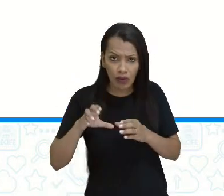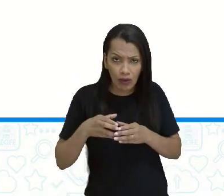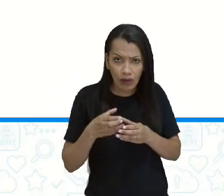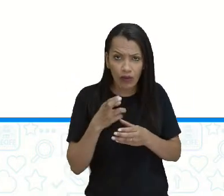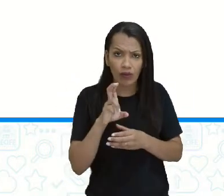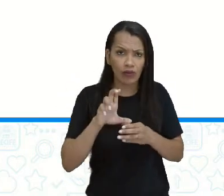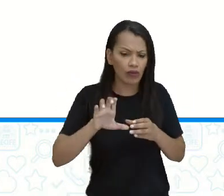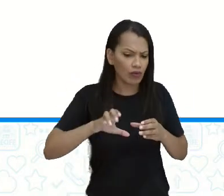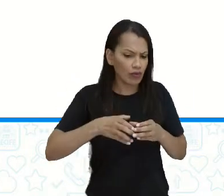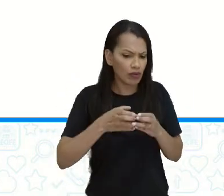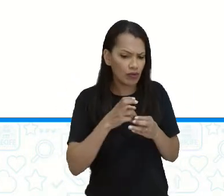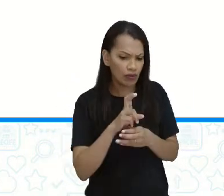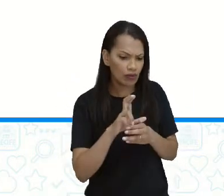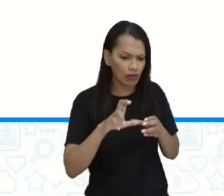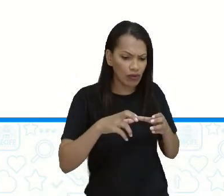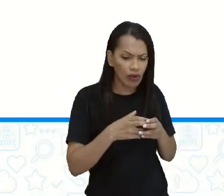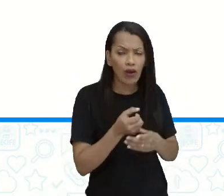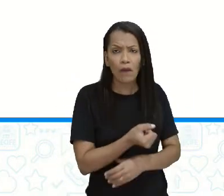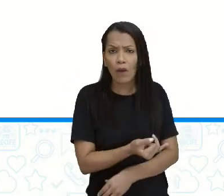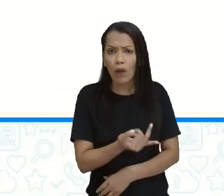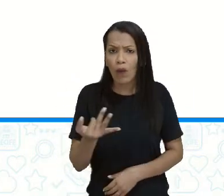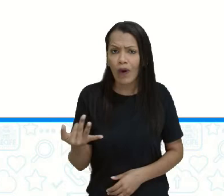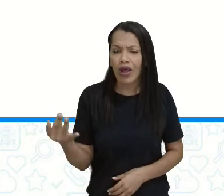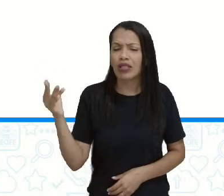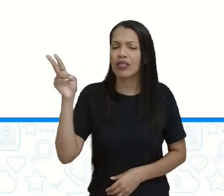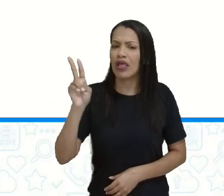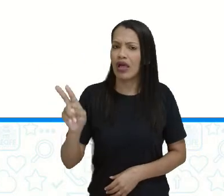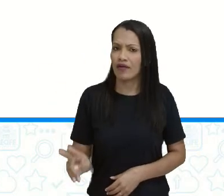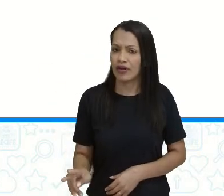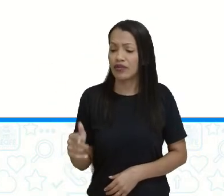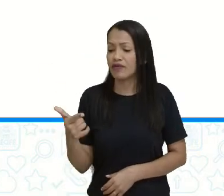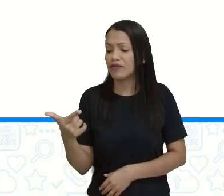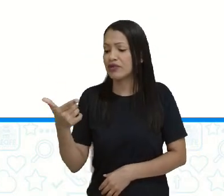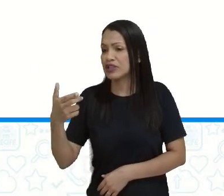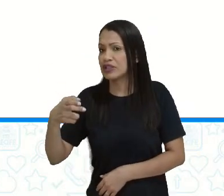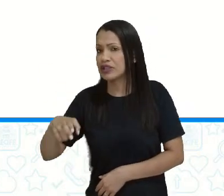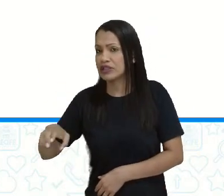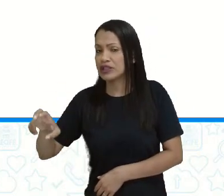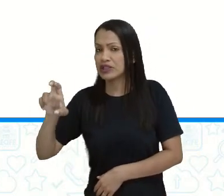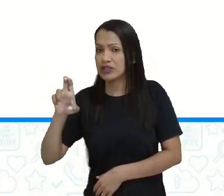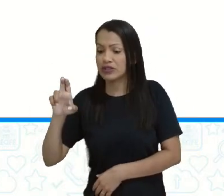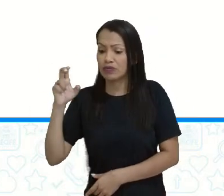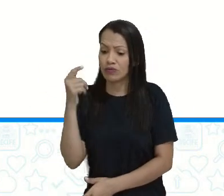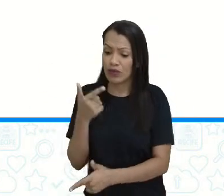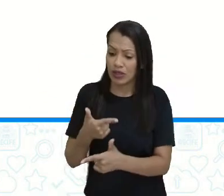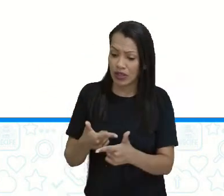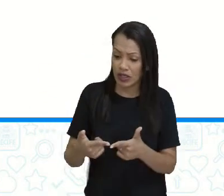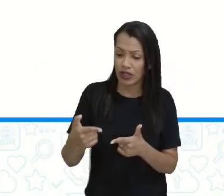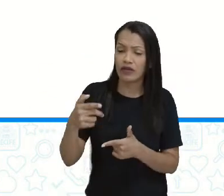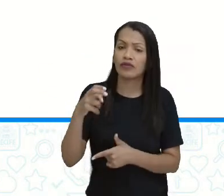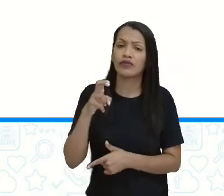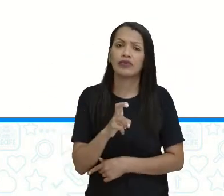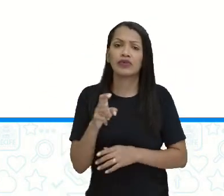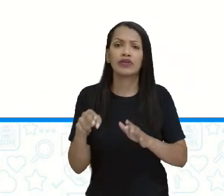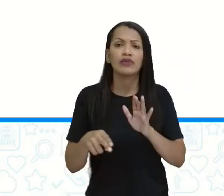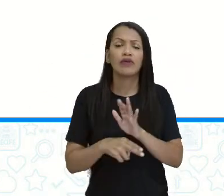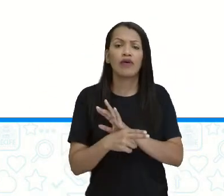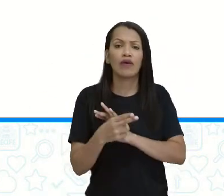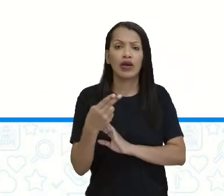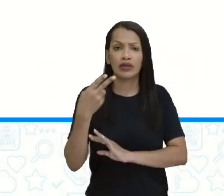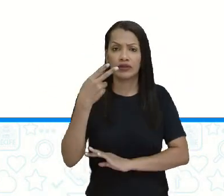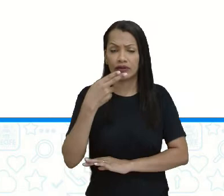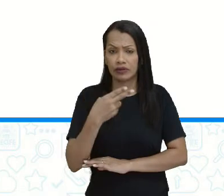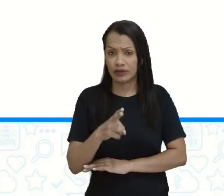vezes o 5 cabe no 25? E aí você chega ao resultado 5.